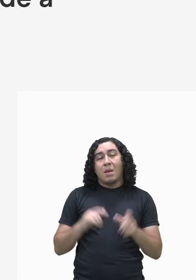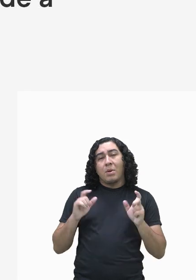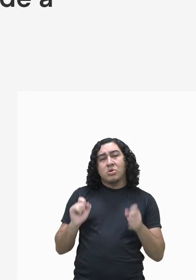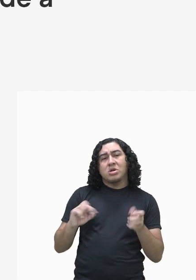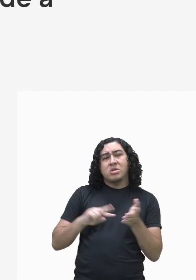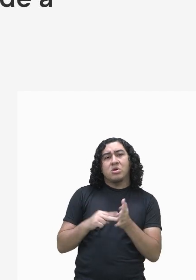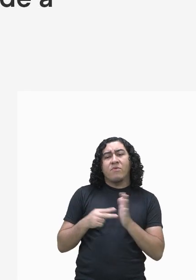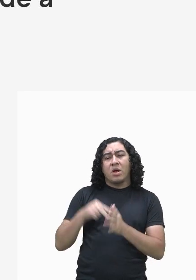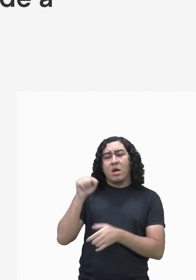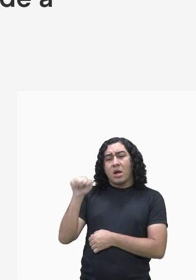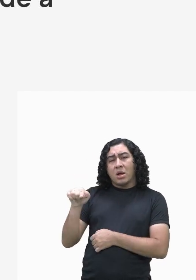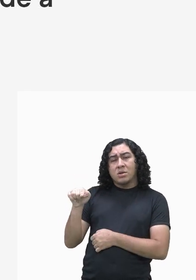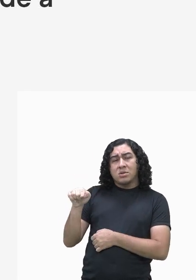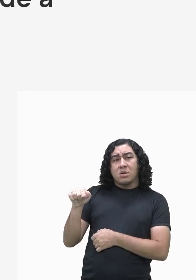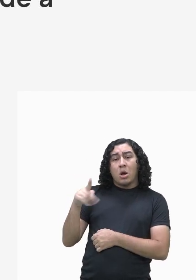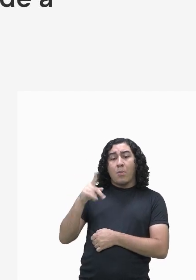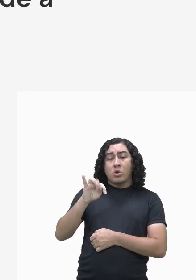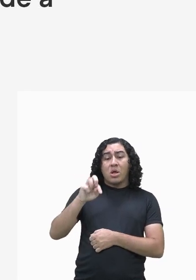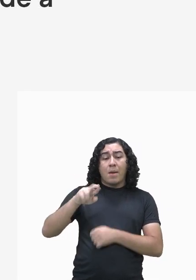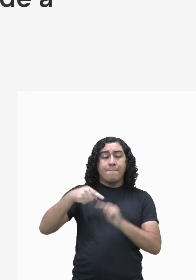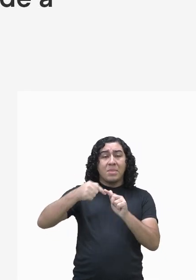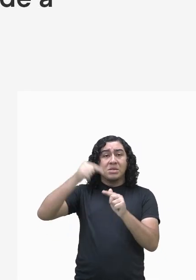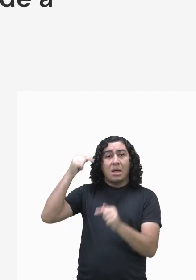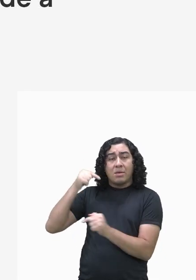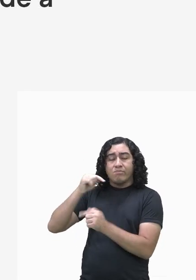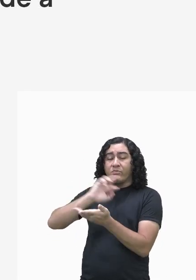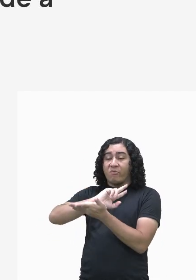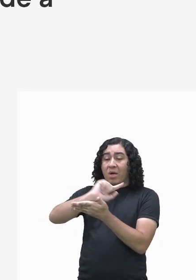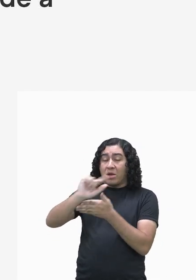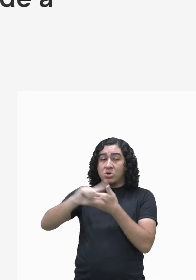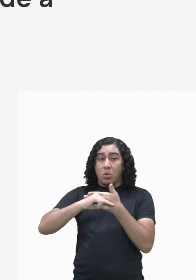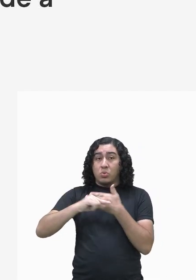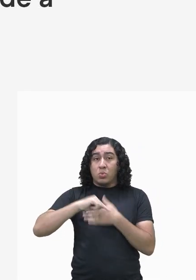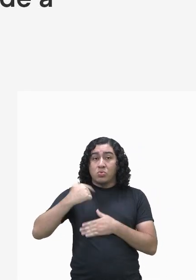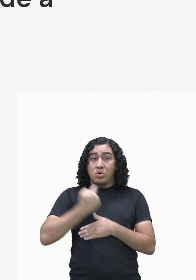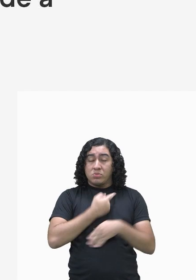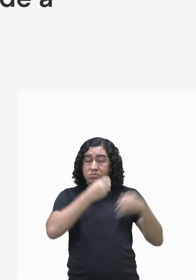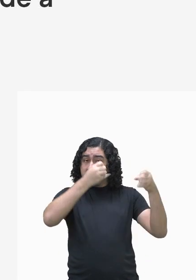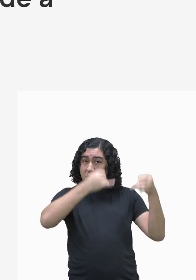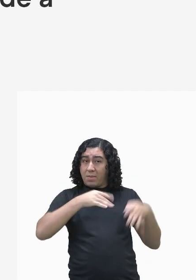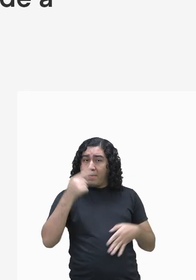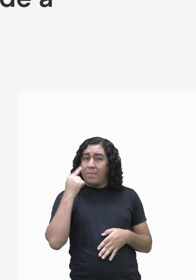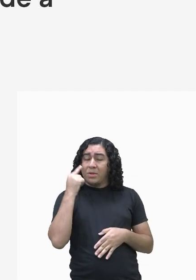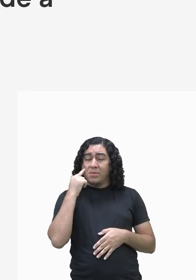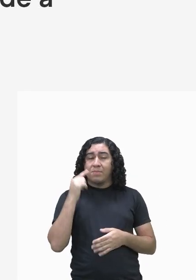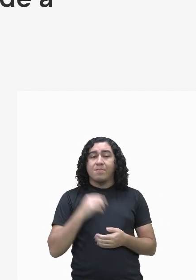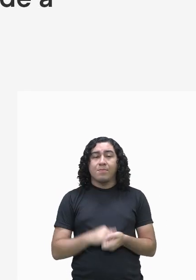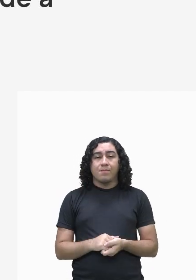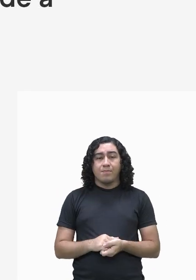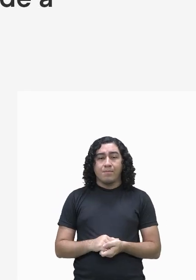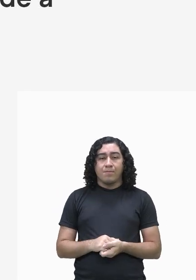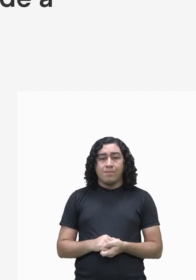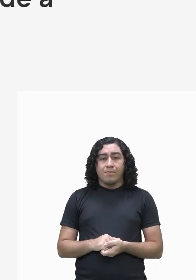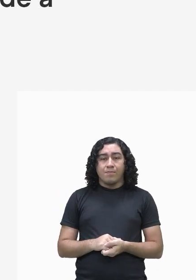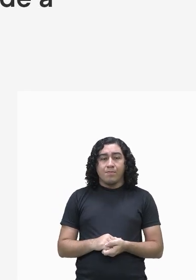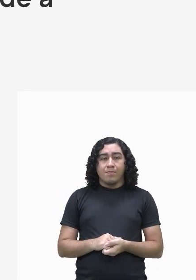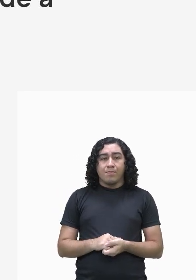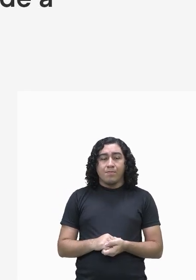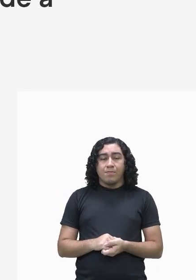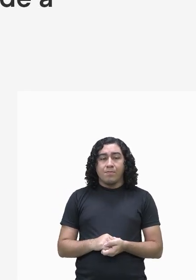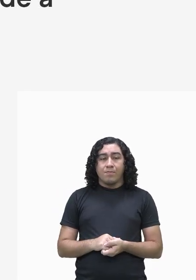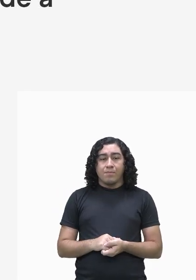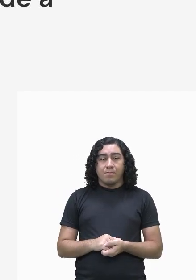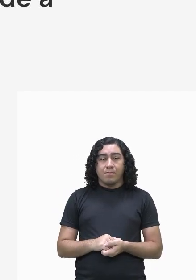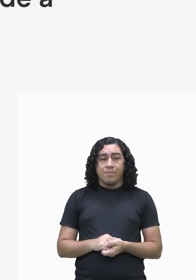concepção clássica, que são aqueles muitos autores que a gente acabou de falar? Pois bem, vamos ler juntos.